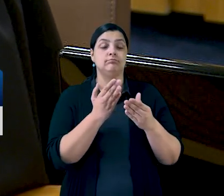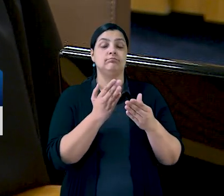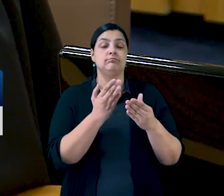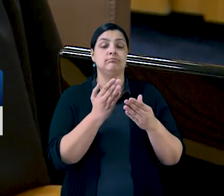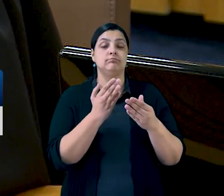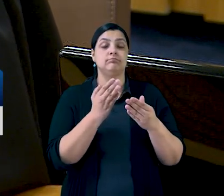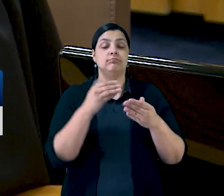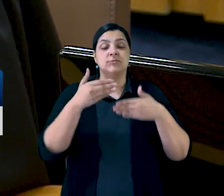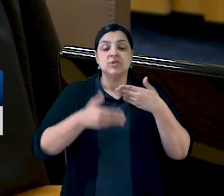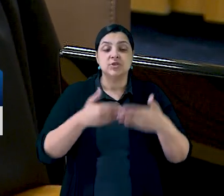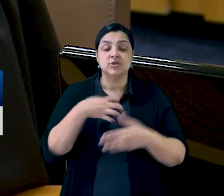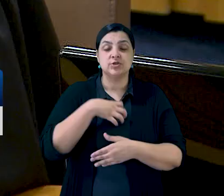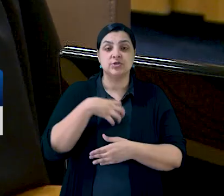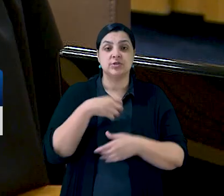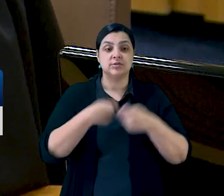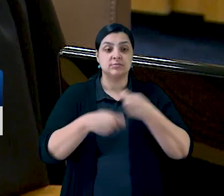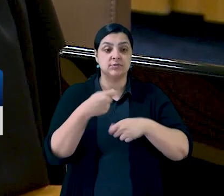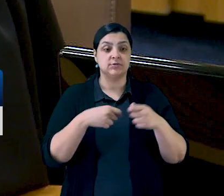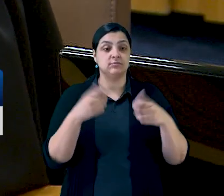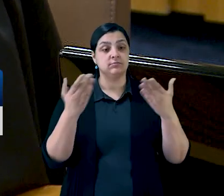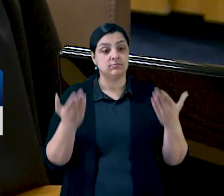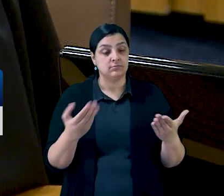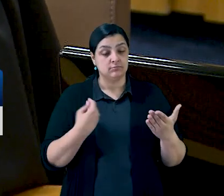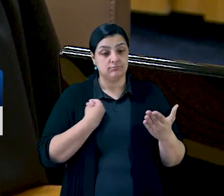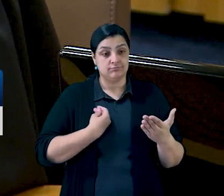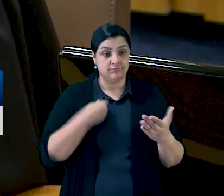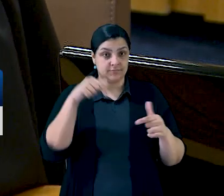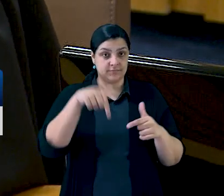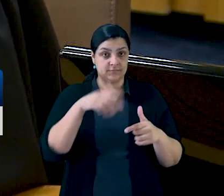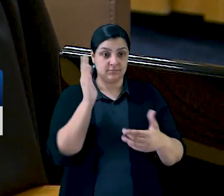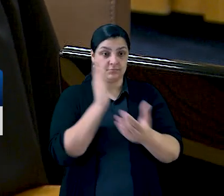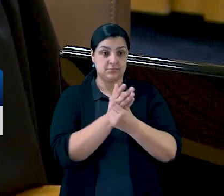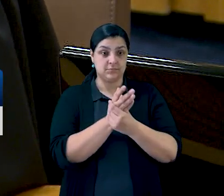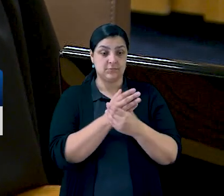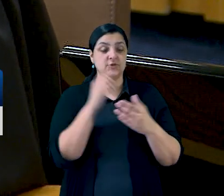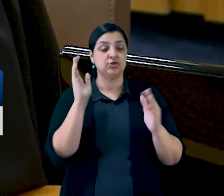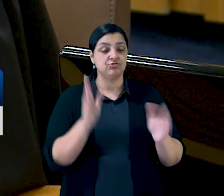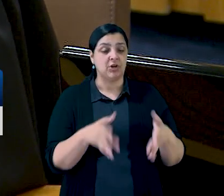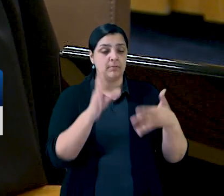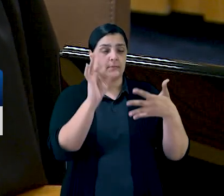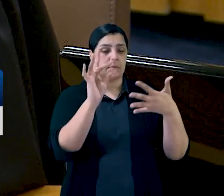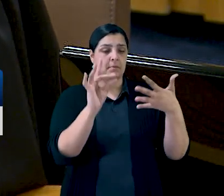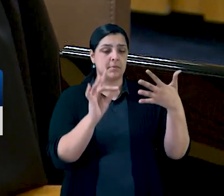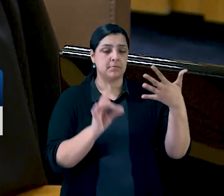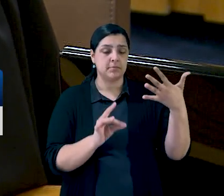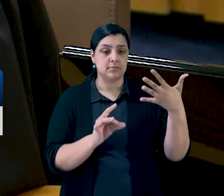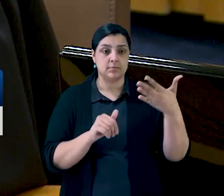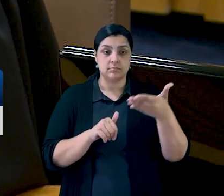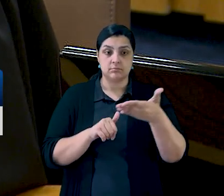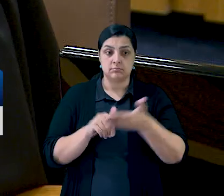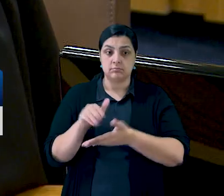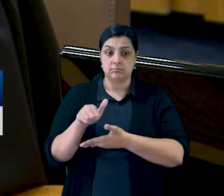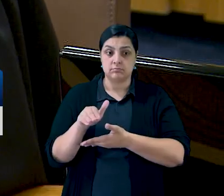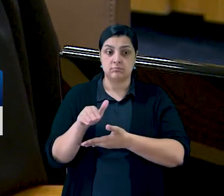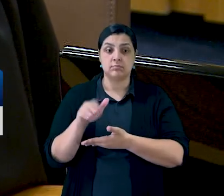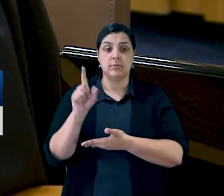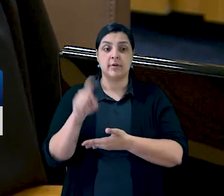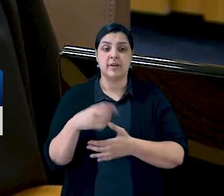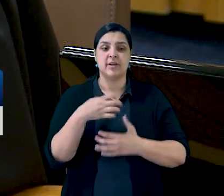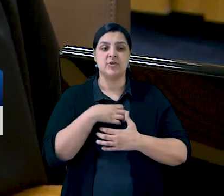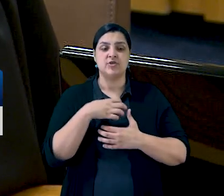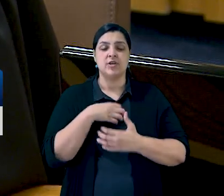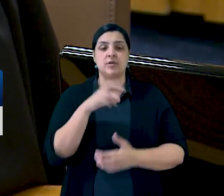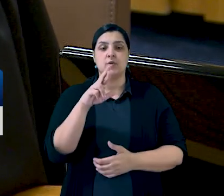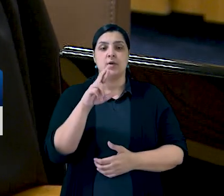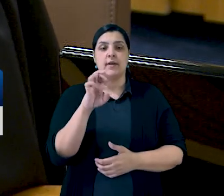prévio, segundo a norma interna reclamada, certo que, no caso presente, a partir dos fatos descritos, a rescisão contratual se deu